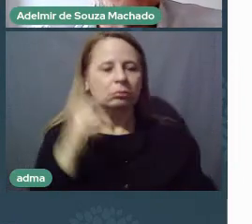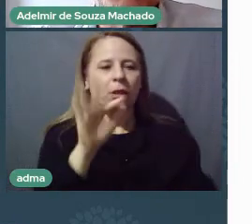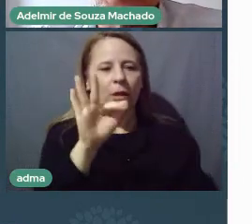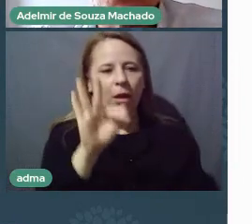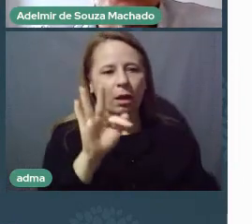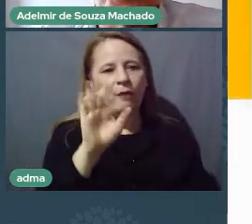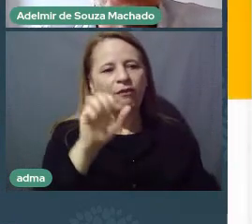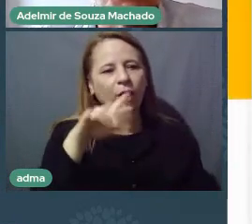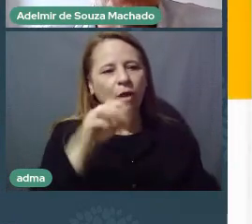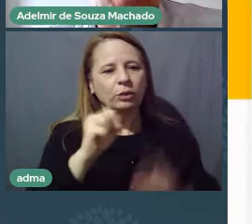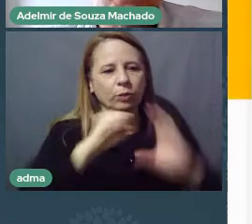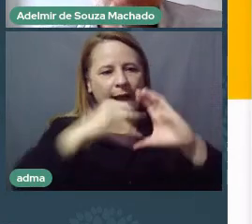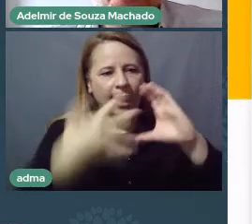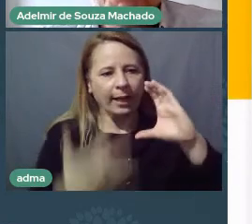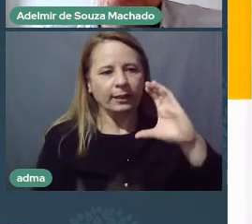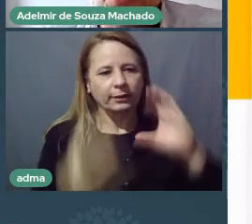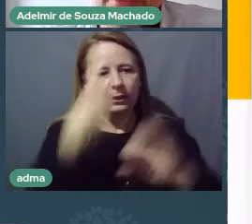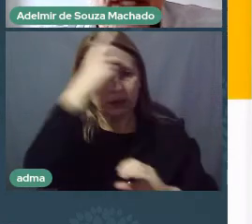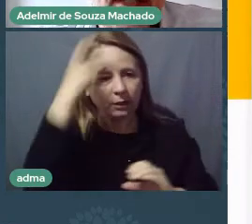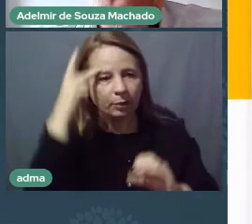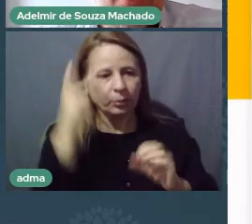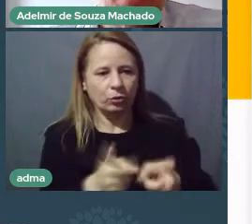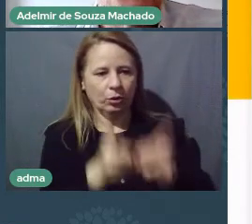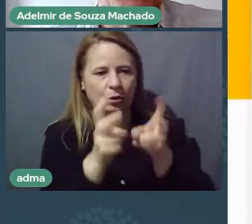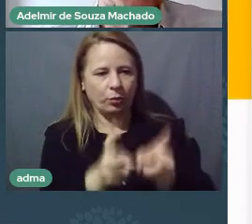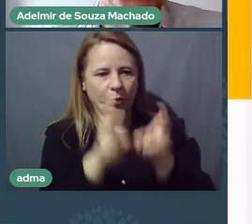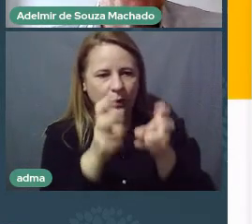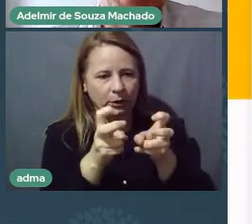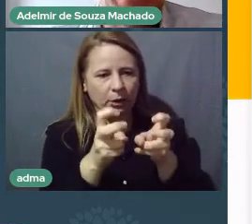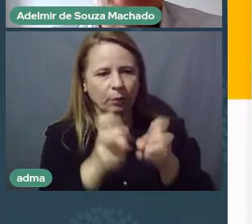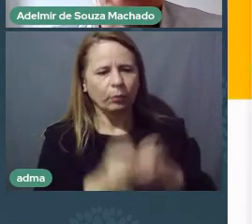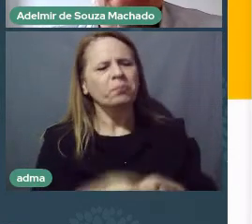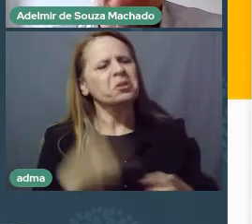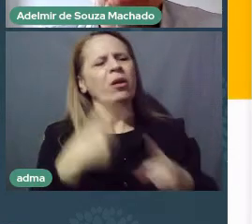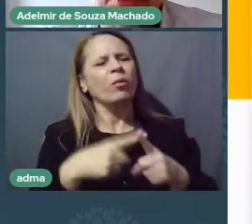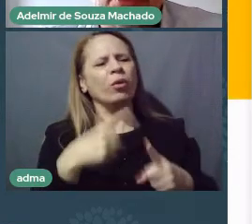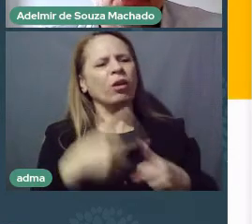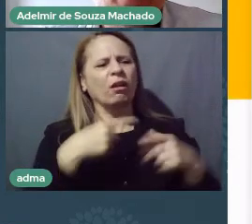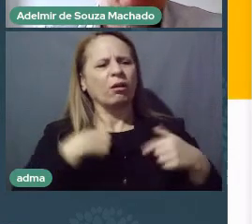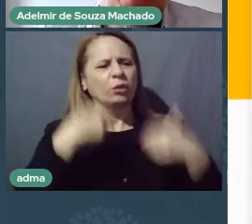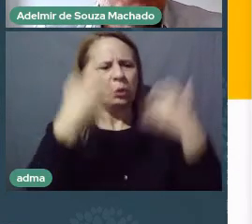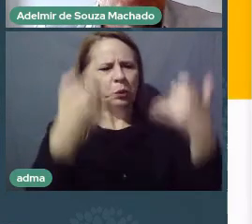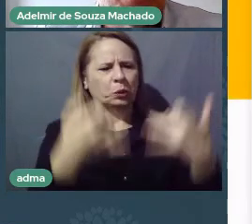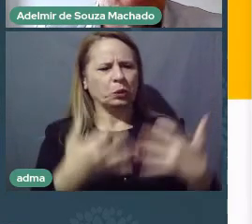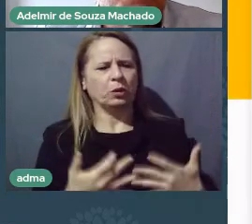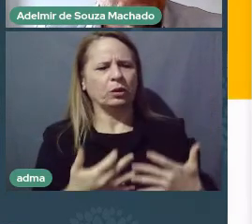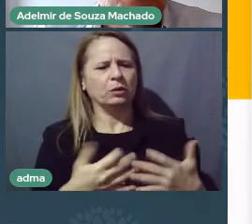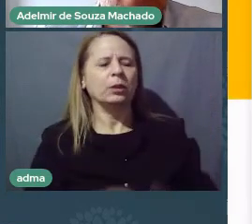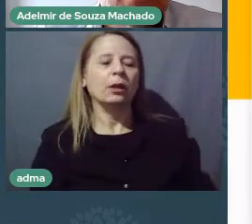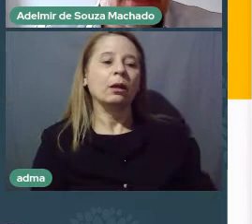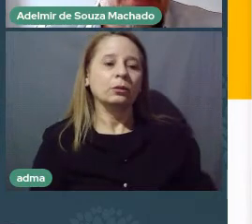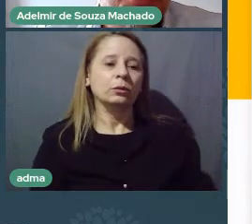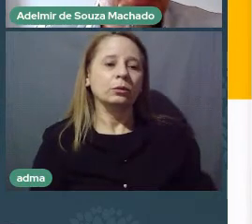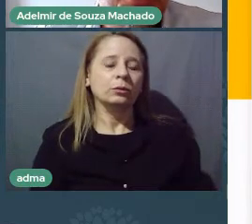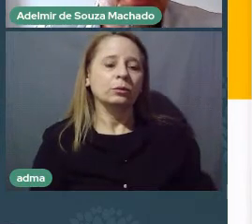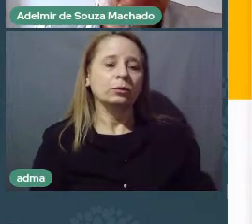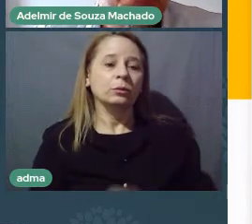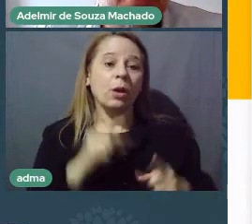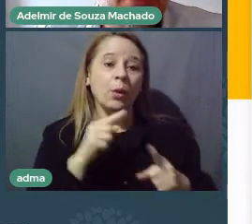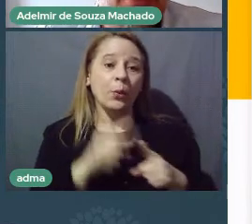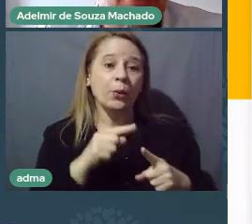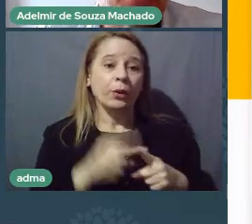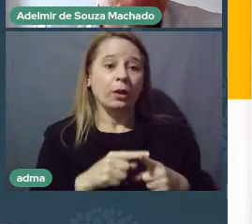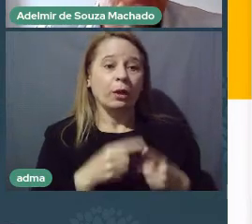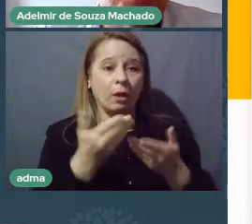que é a característica que eu consigo ver. Por que eu quero chamar a atenção disso? Porque